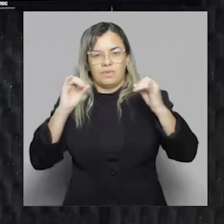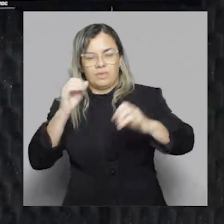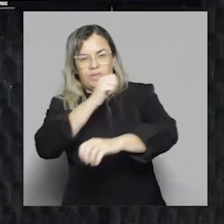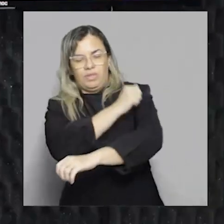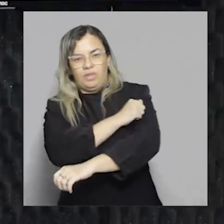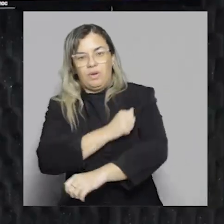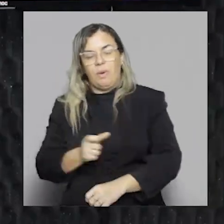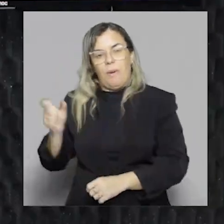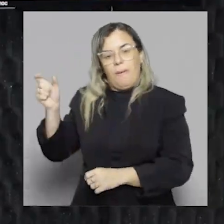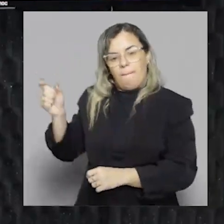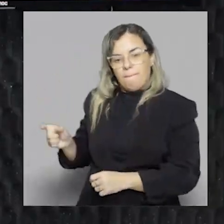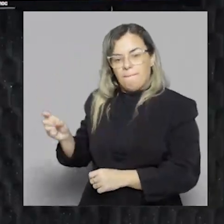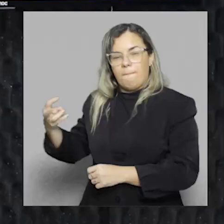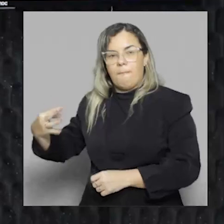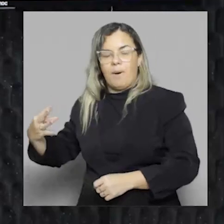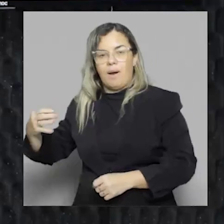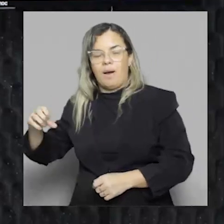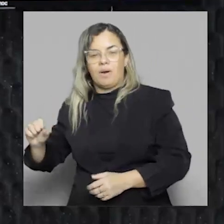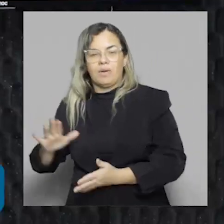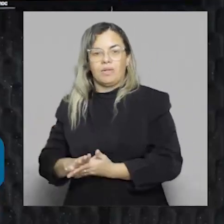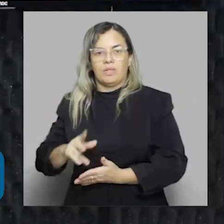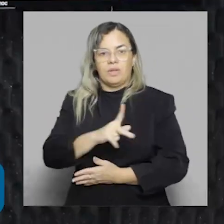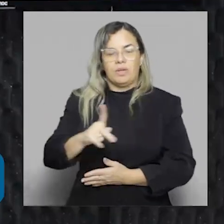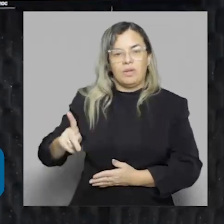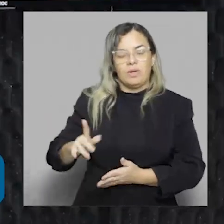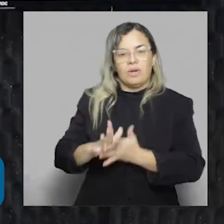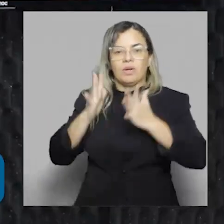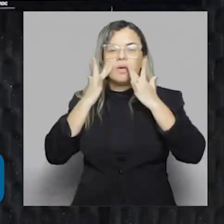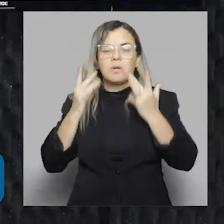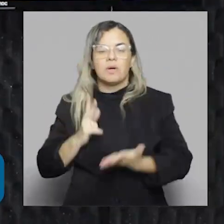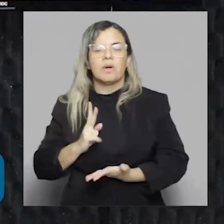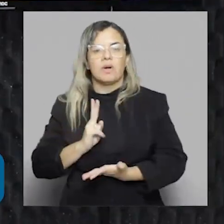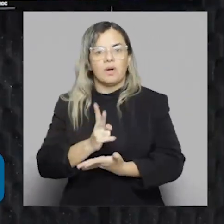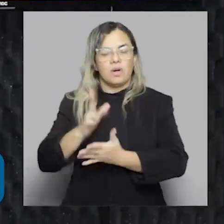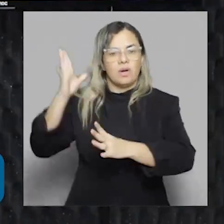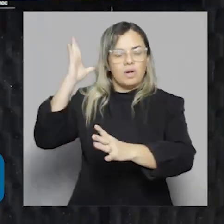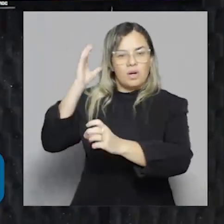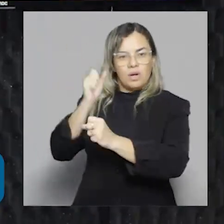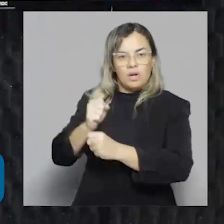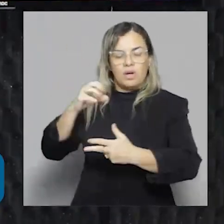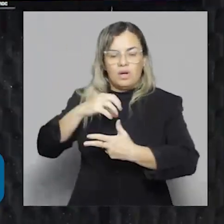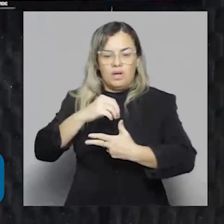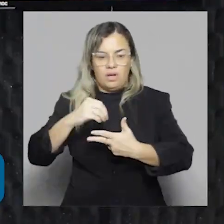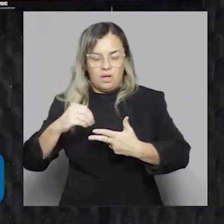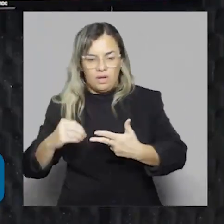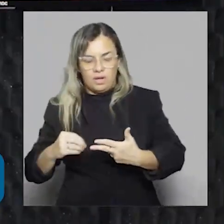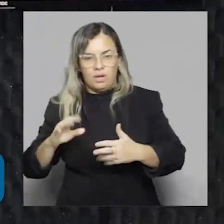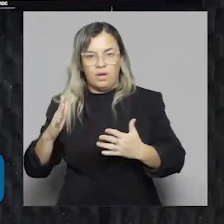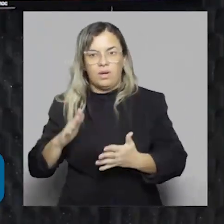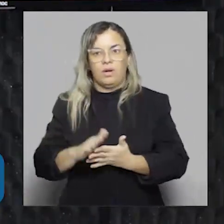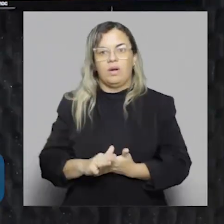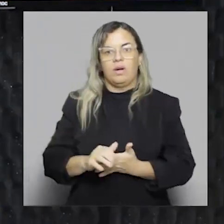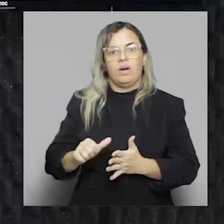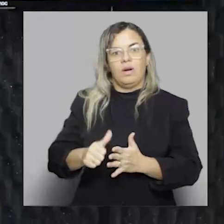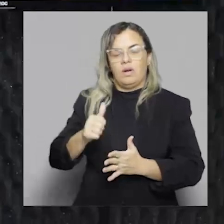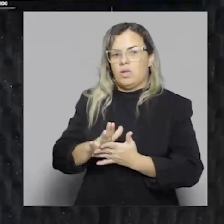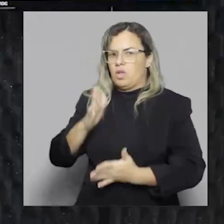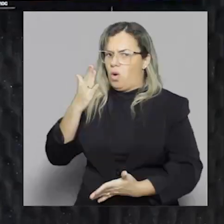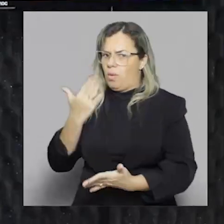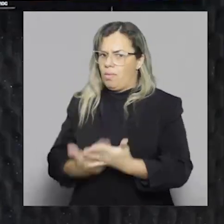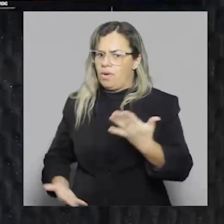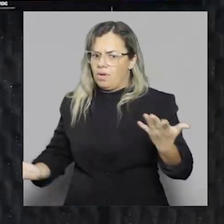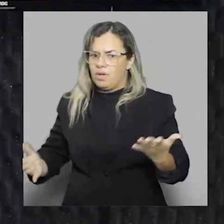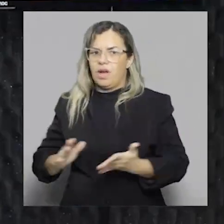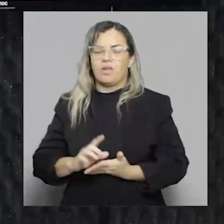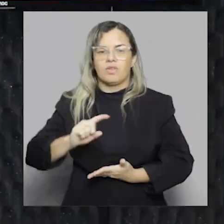Olá, gente. Professor Marcos Damiris, professor de arte. A gente vai continuar nossa revisão para o Enem. É a primeira, não percam as demais, por